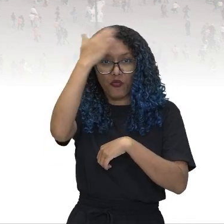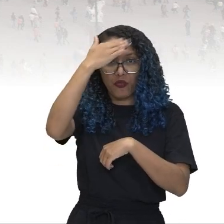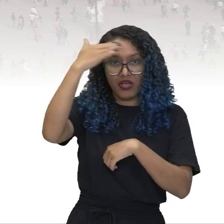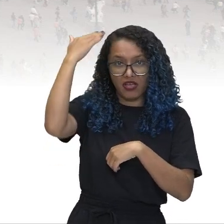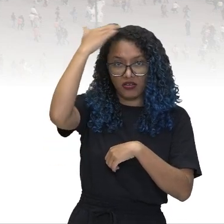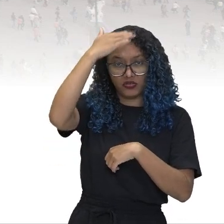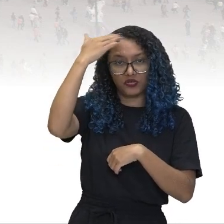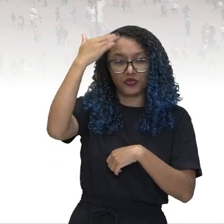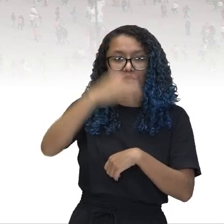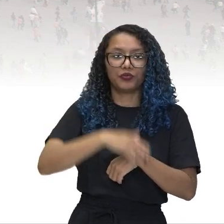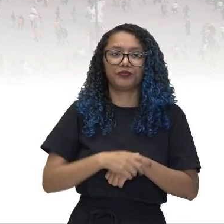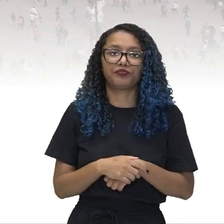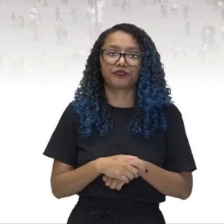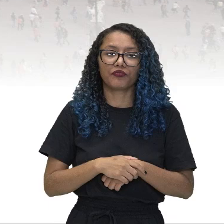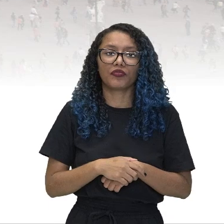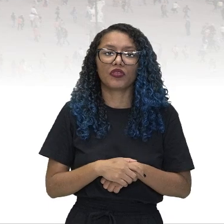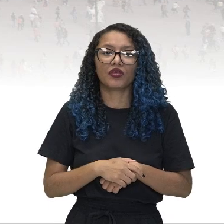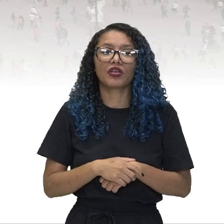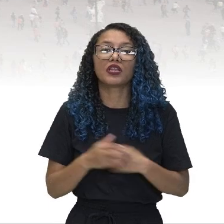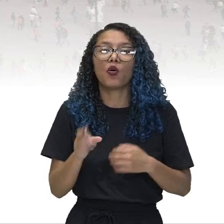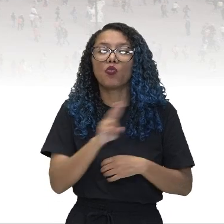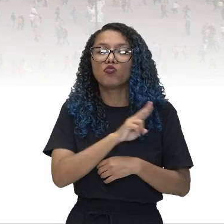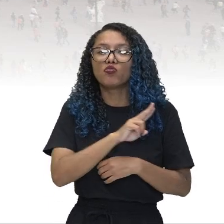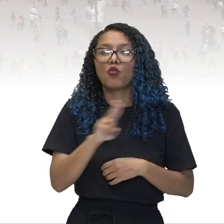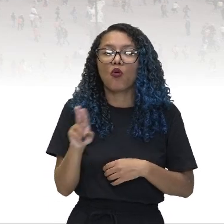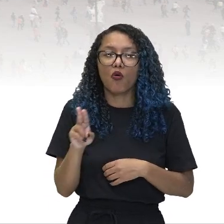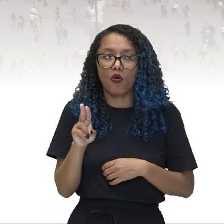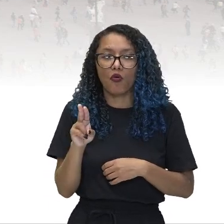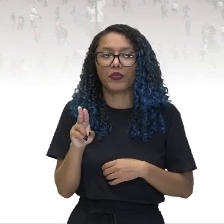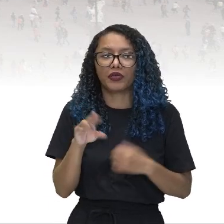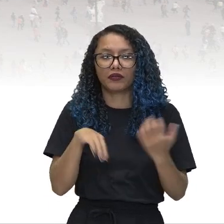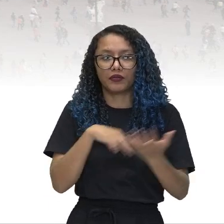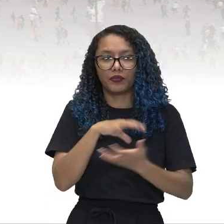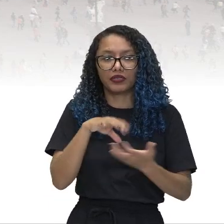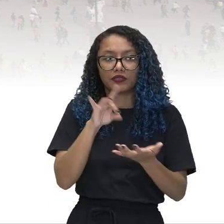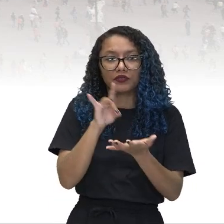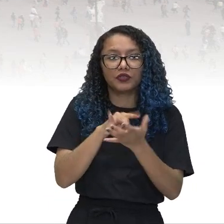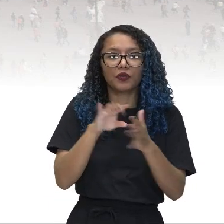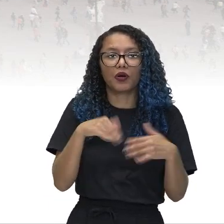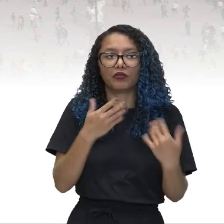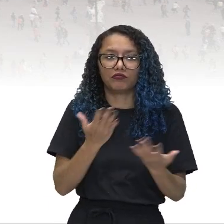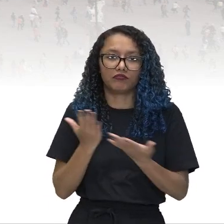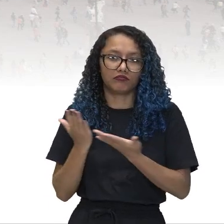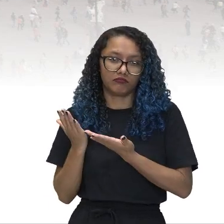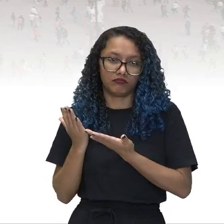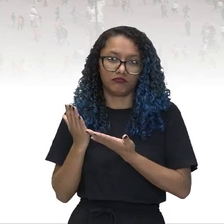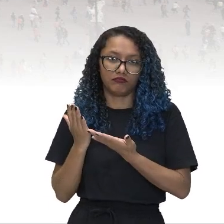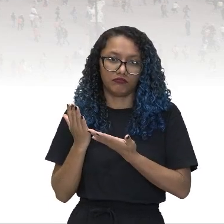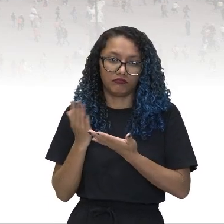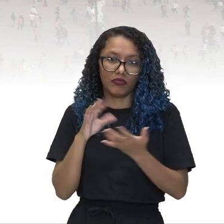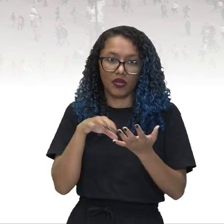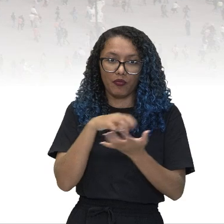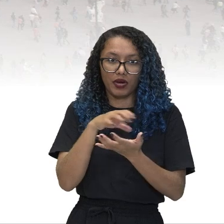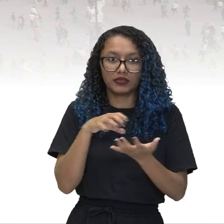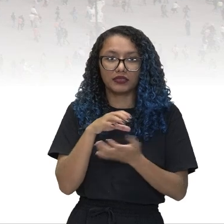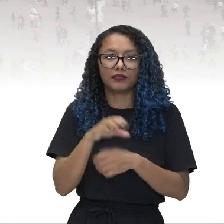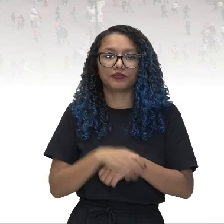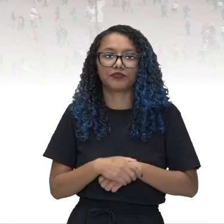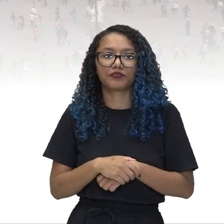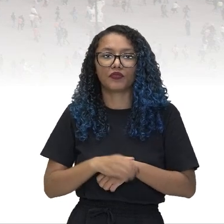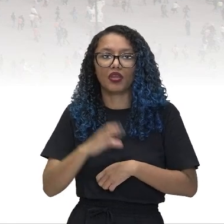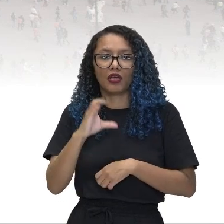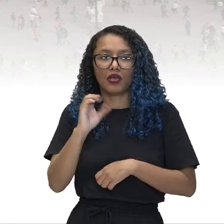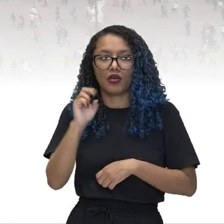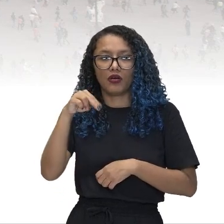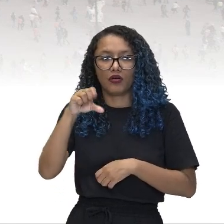oficialmente o nome da Praça É plaça de la constitu se você observar a palavra constitu ela